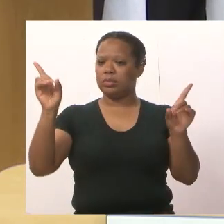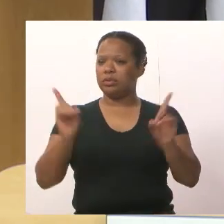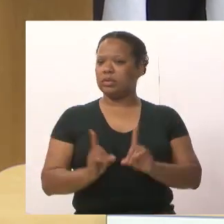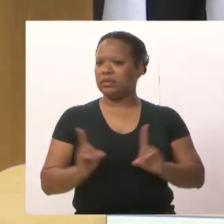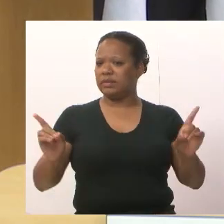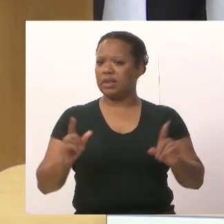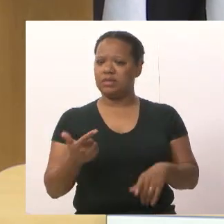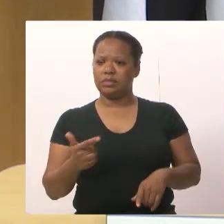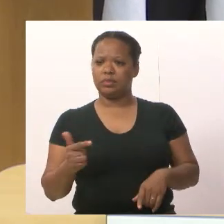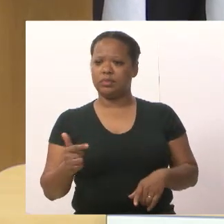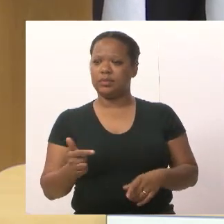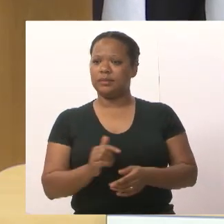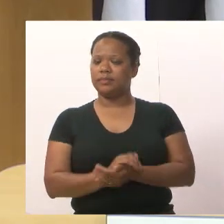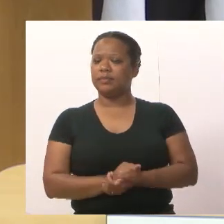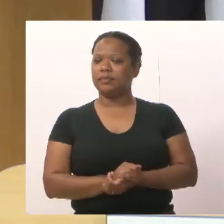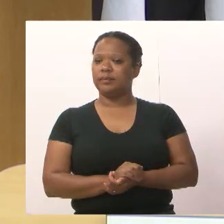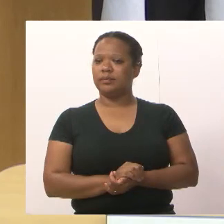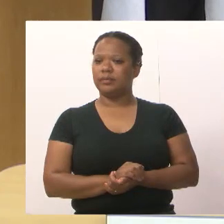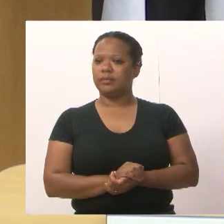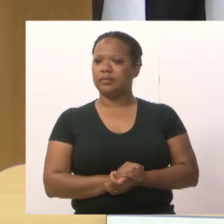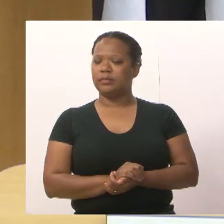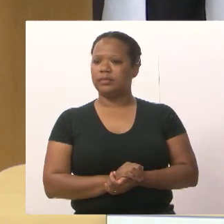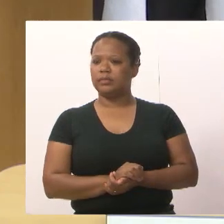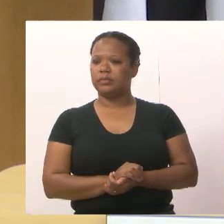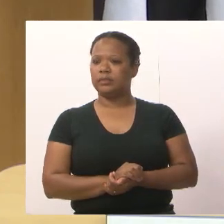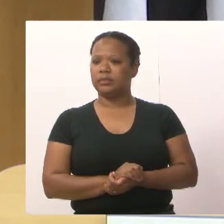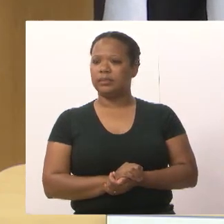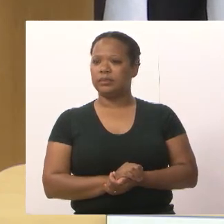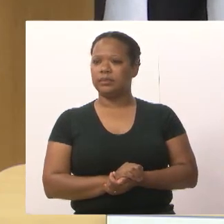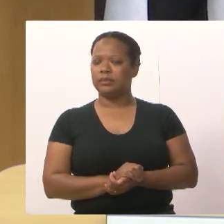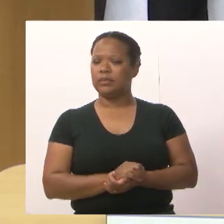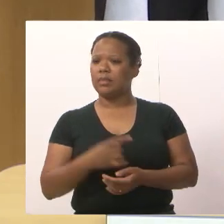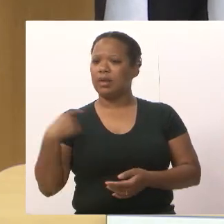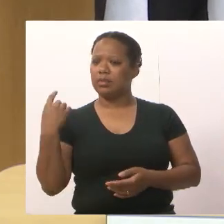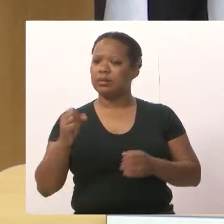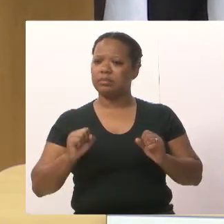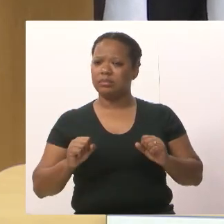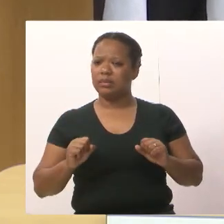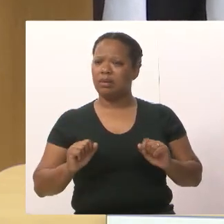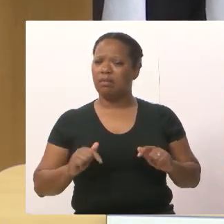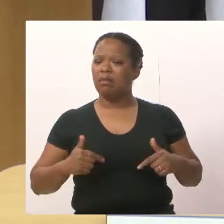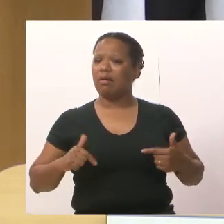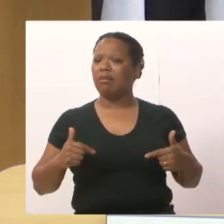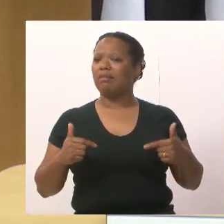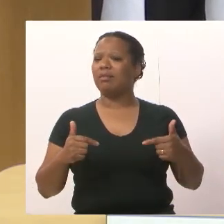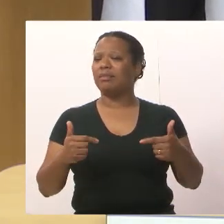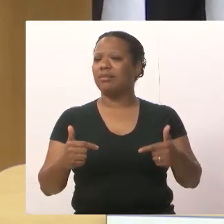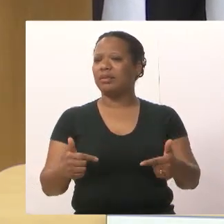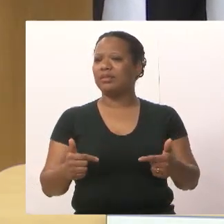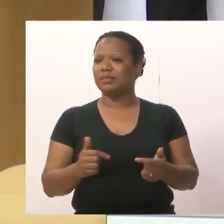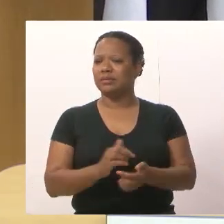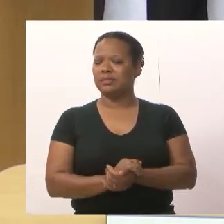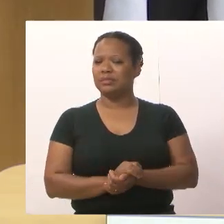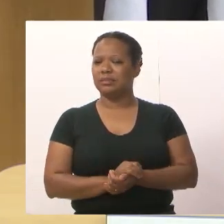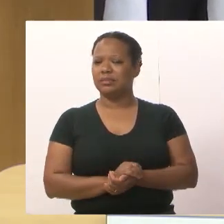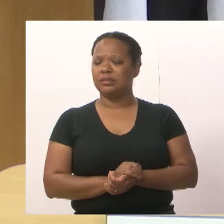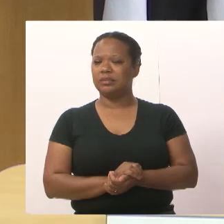isto poderá reverter numa situação em que teremos que enfrentar vestido numa outra